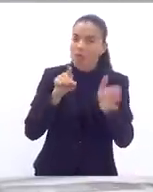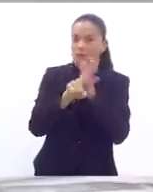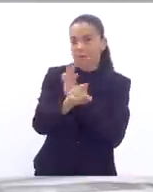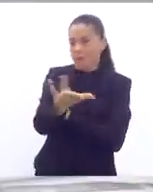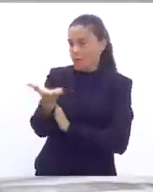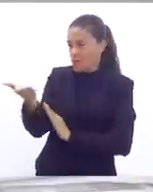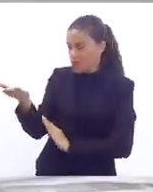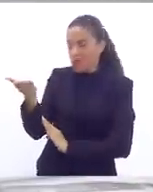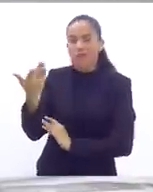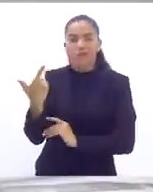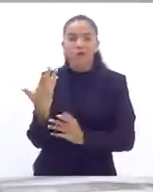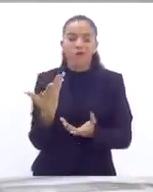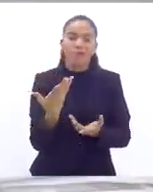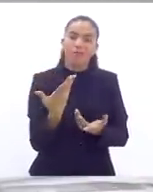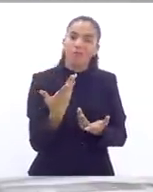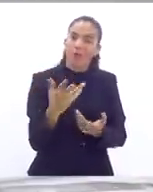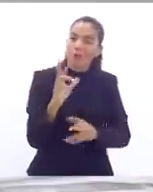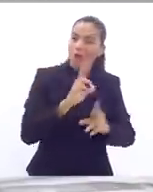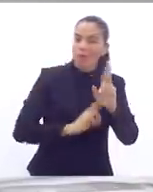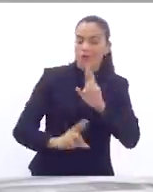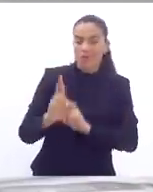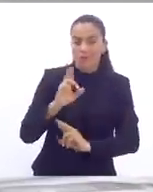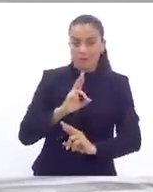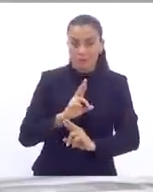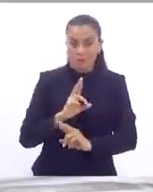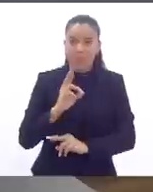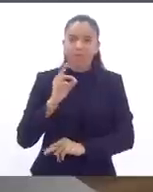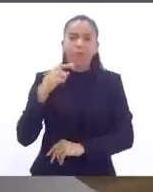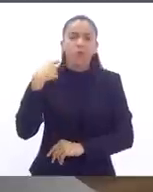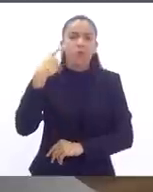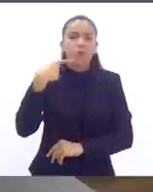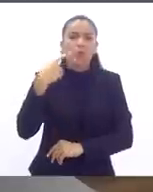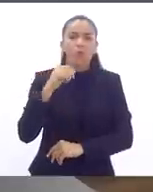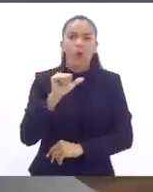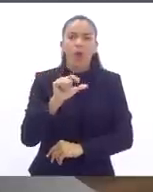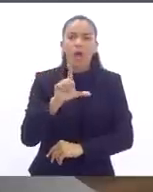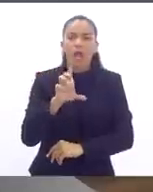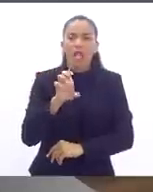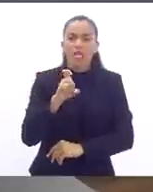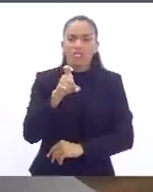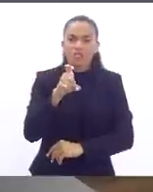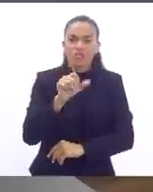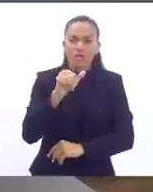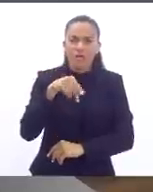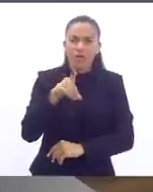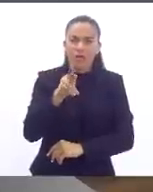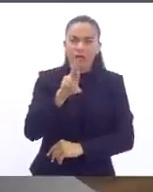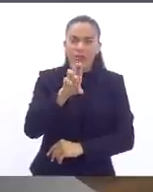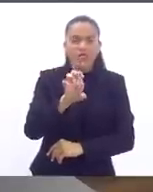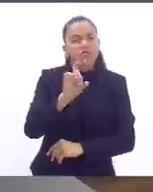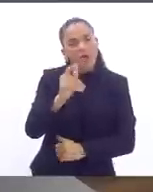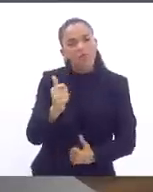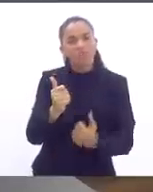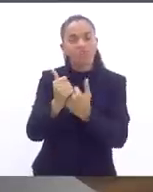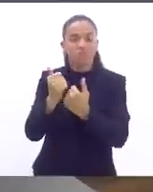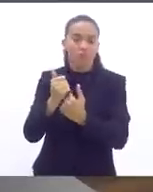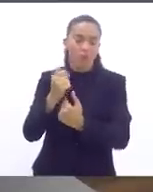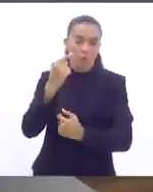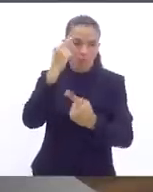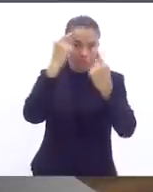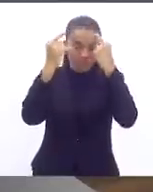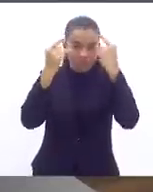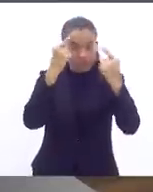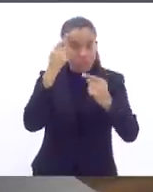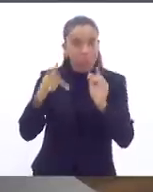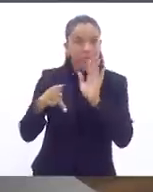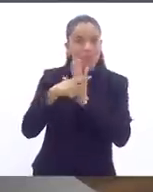pergunta do Central que eu queria ver se tinha uma resposta Doutor Alexandre só para colaborar com análise feita aqui pelo Deputado Luiz Paulo